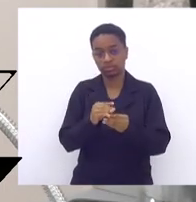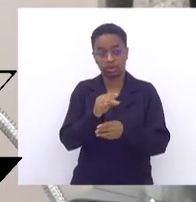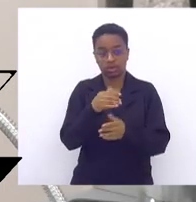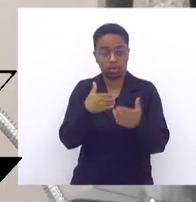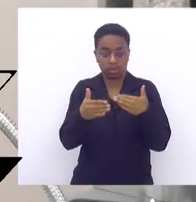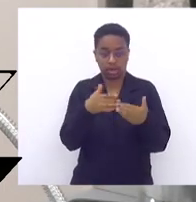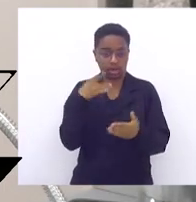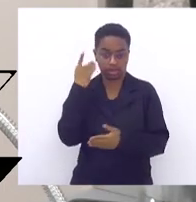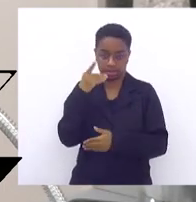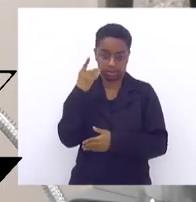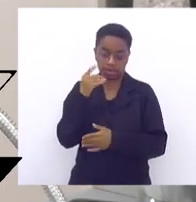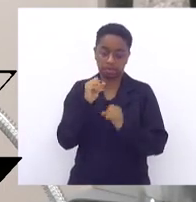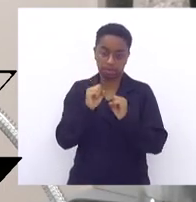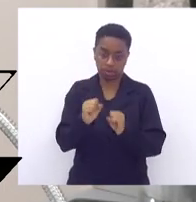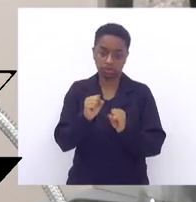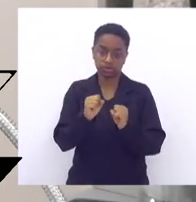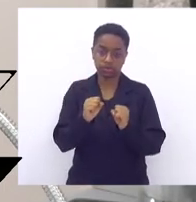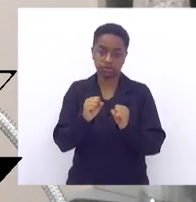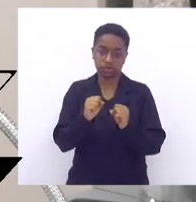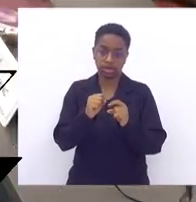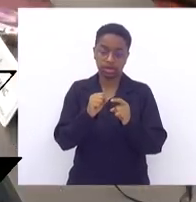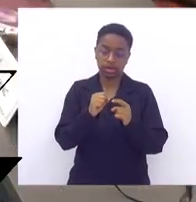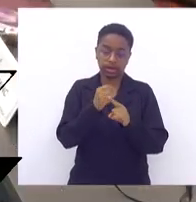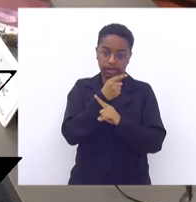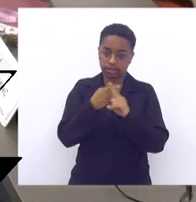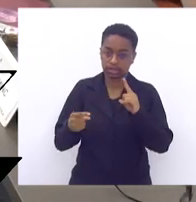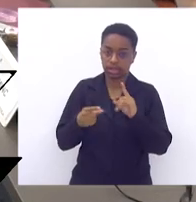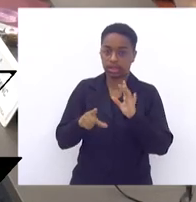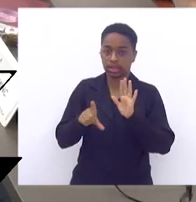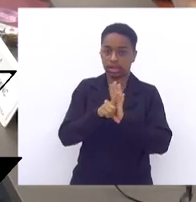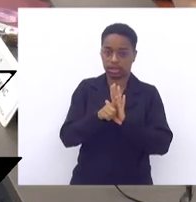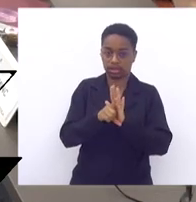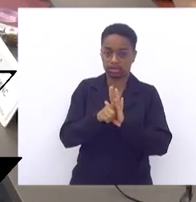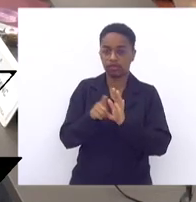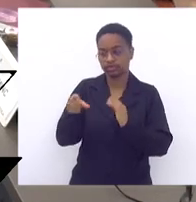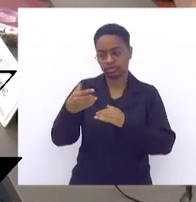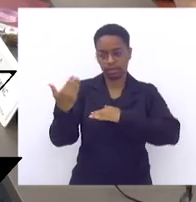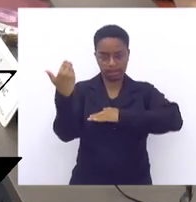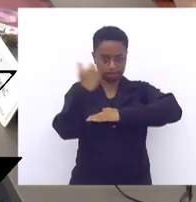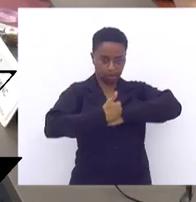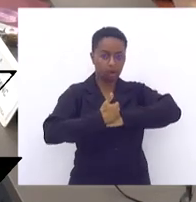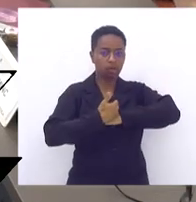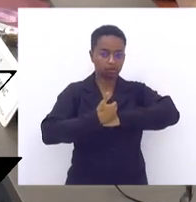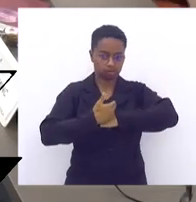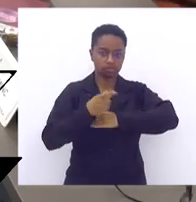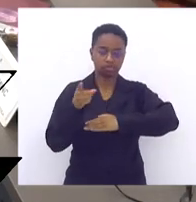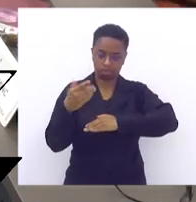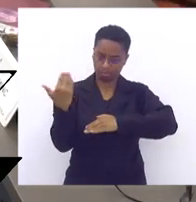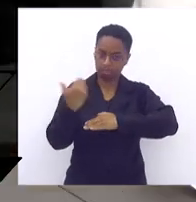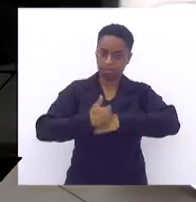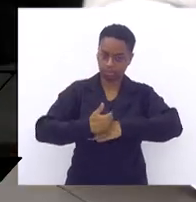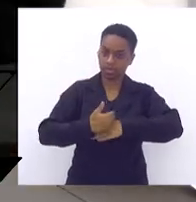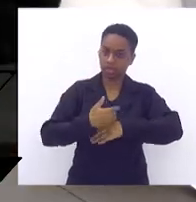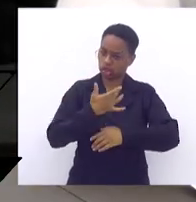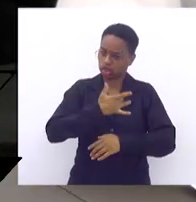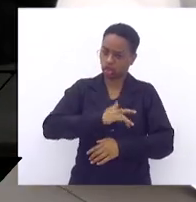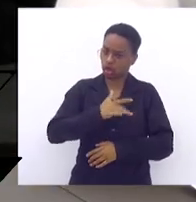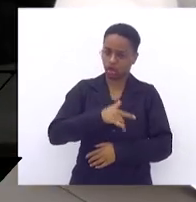deputado revogar uma lei anterior. Vossa Excelência nos derrotou nessa impiedosamente. Época,